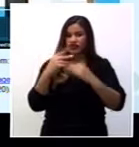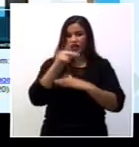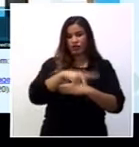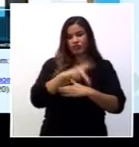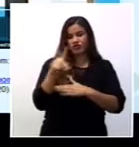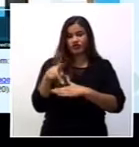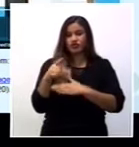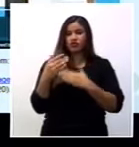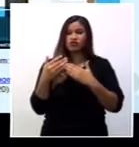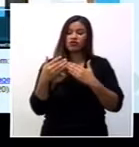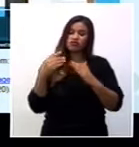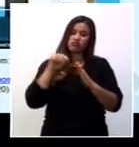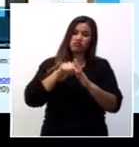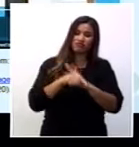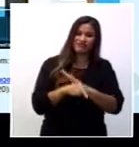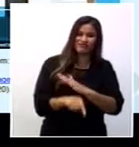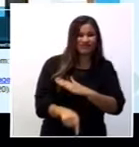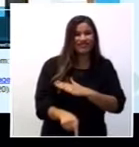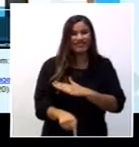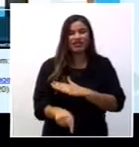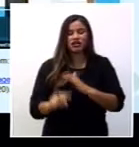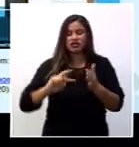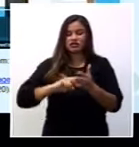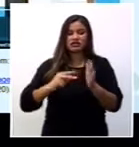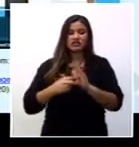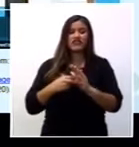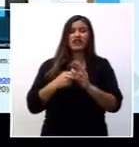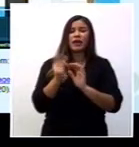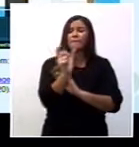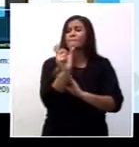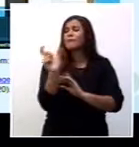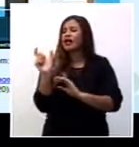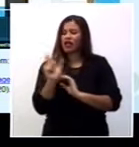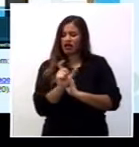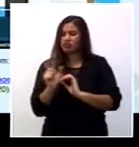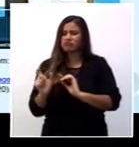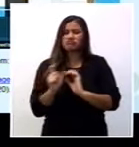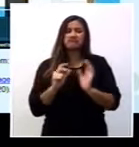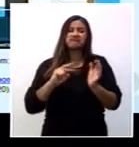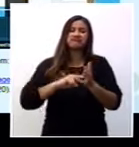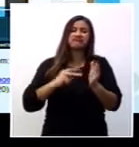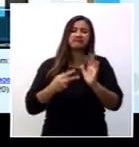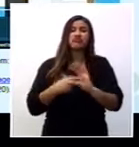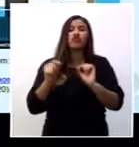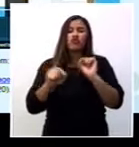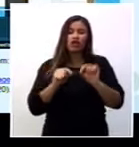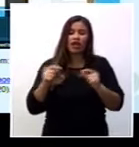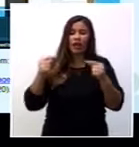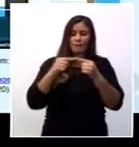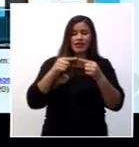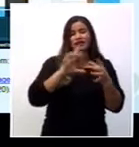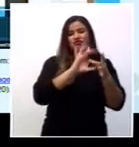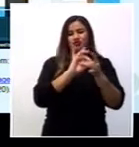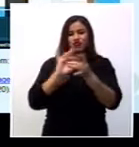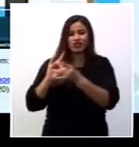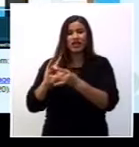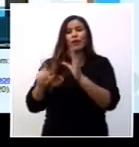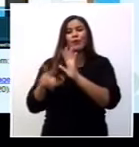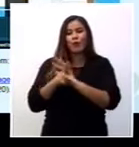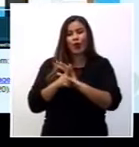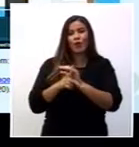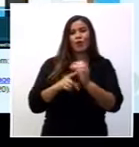pouquinho mais o que significa cada uma dessas palavras no contexto da aula de urbanização e